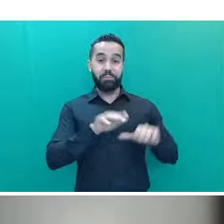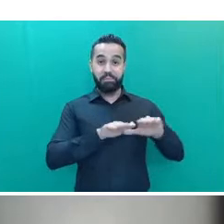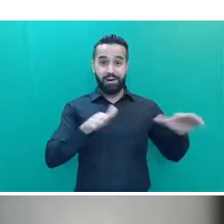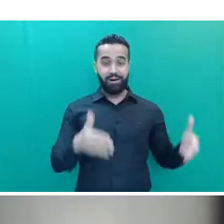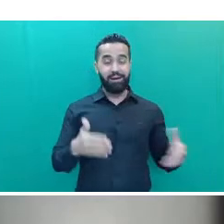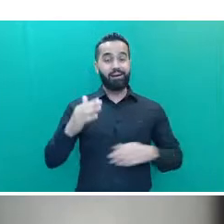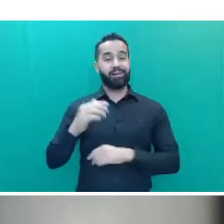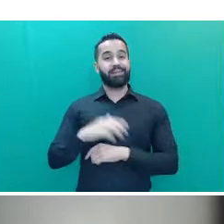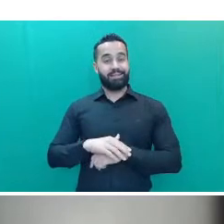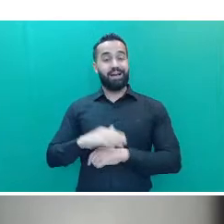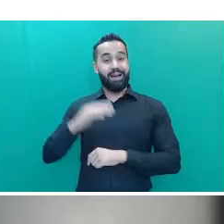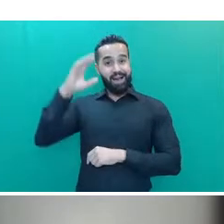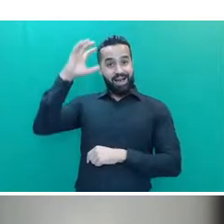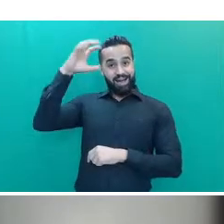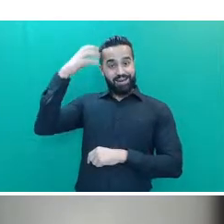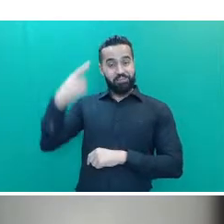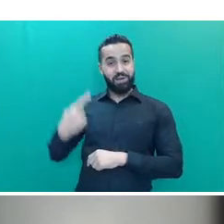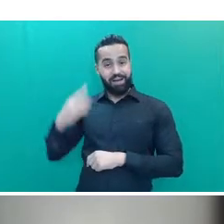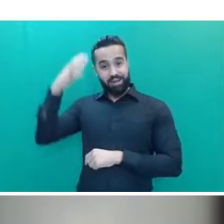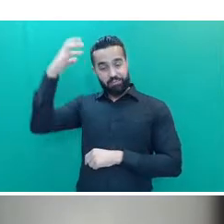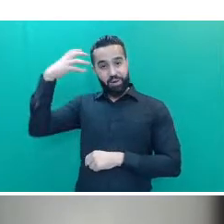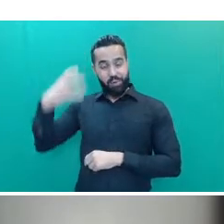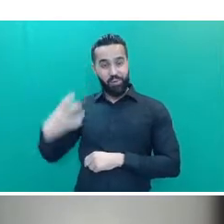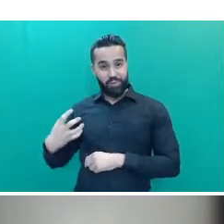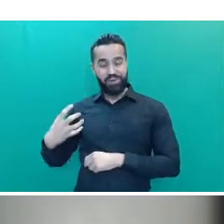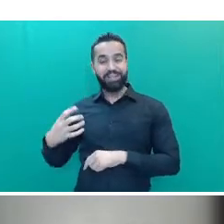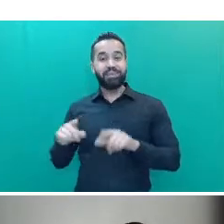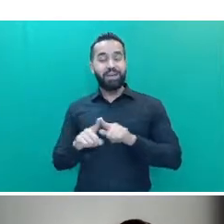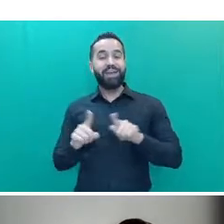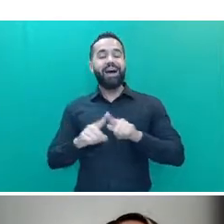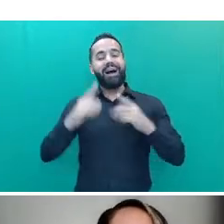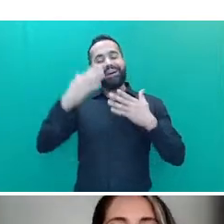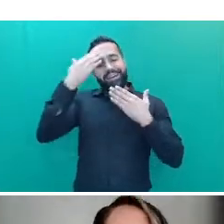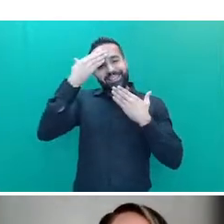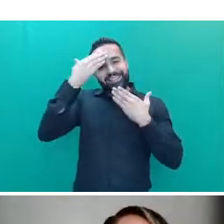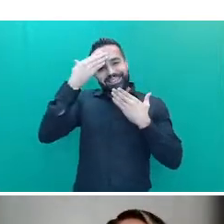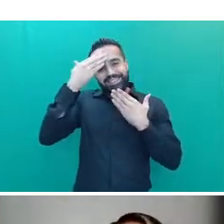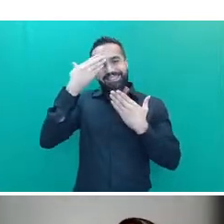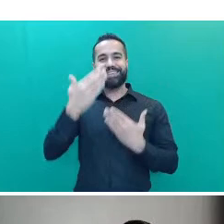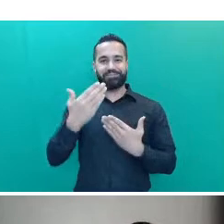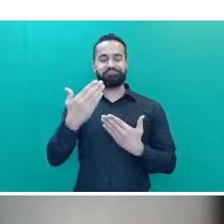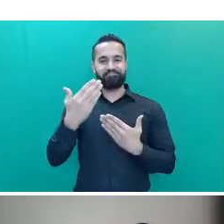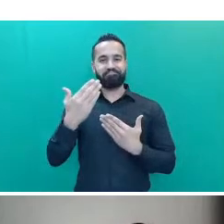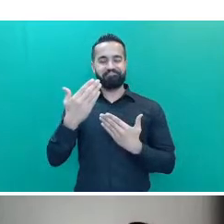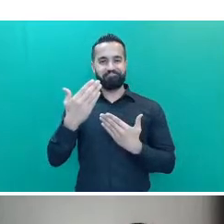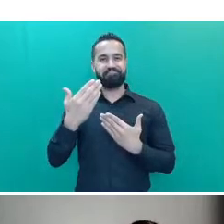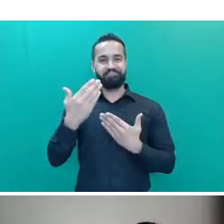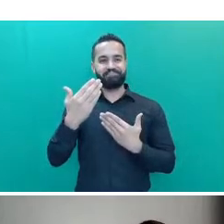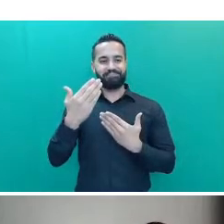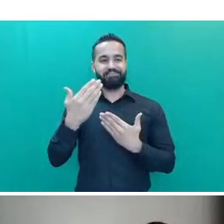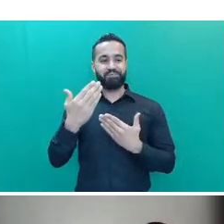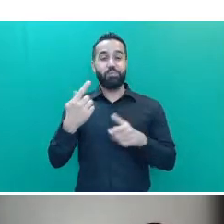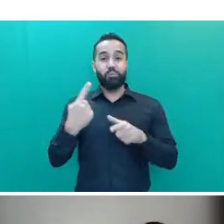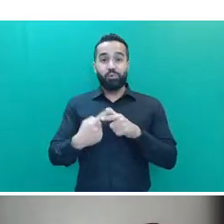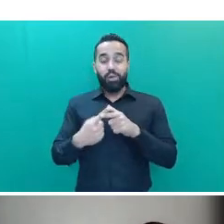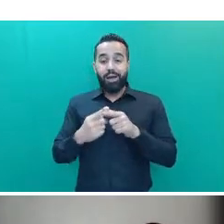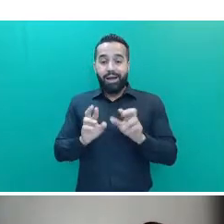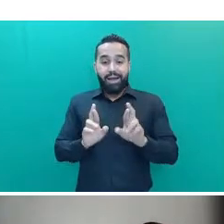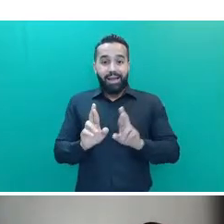assim, eu nem tenho palavras para agradecer, porque é muito comum a gente ver uma relação muito